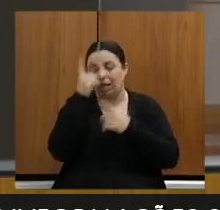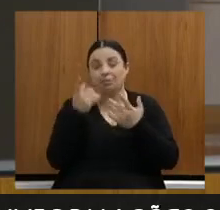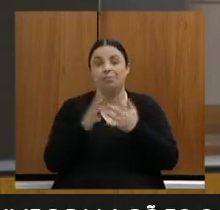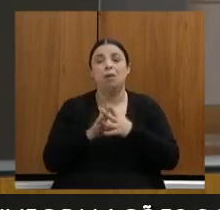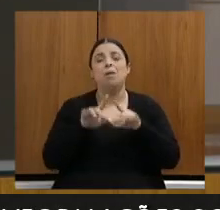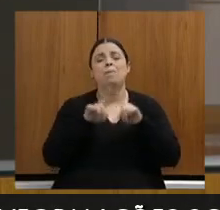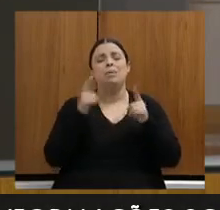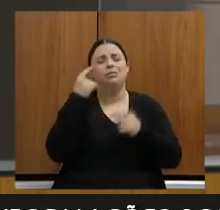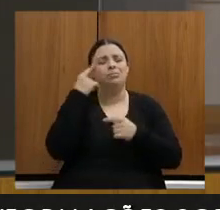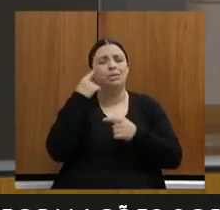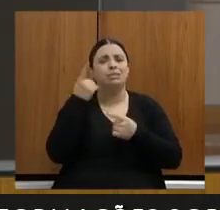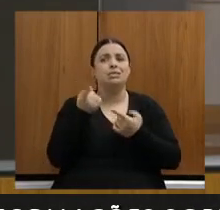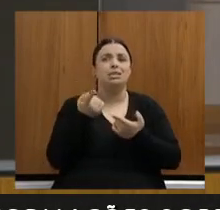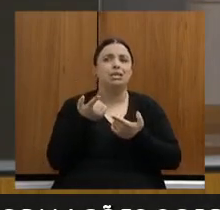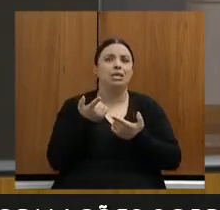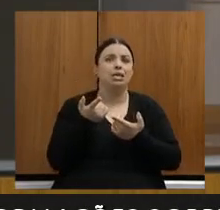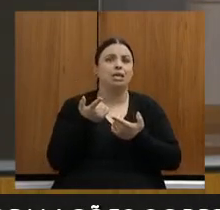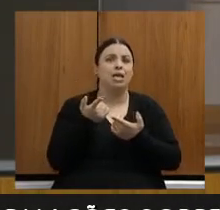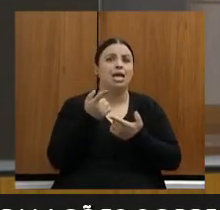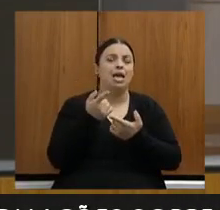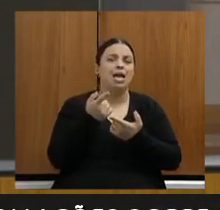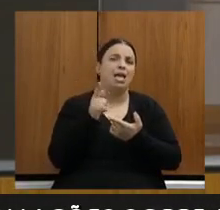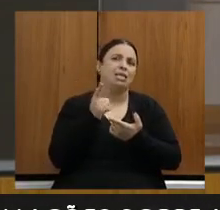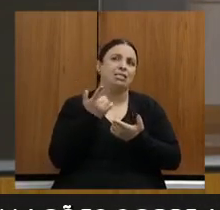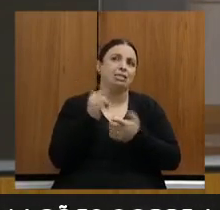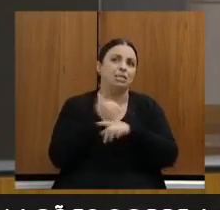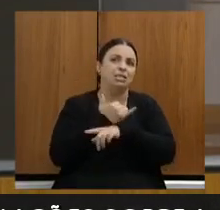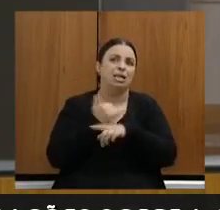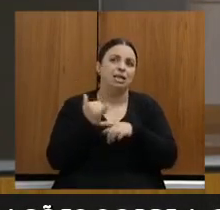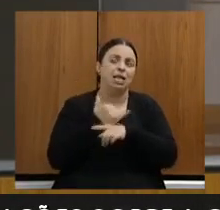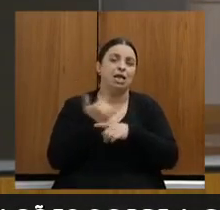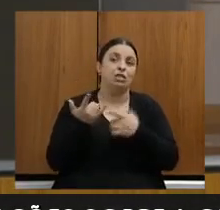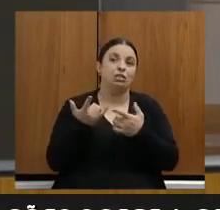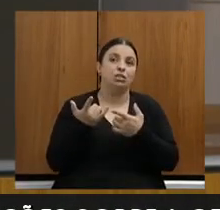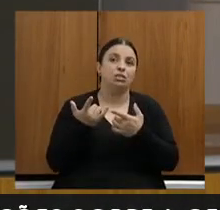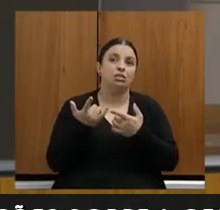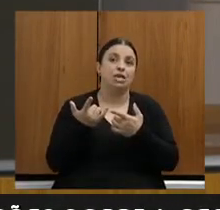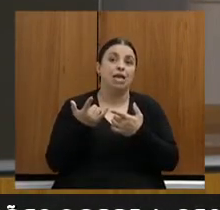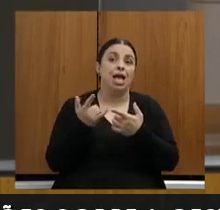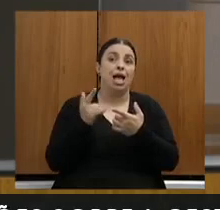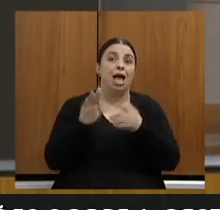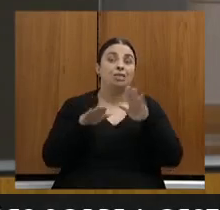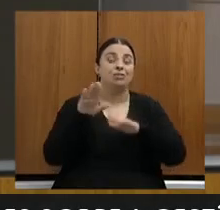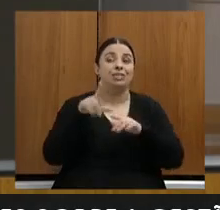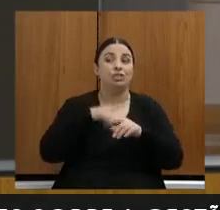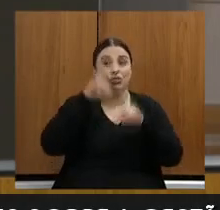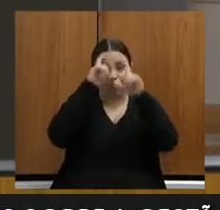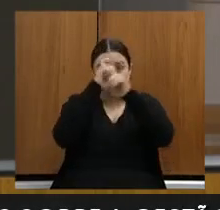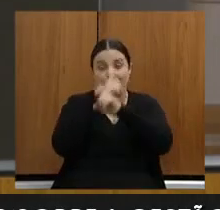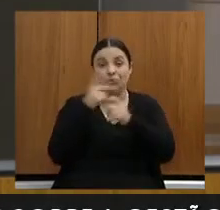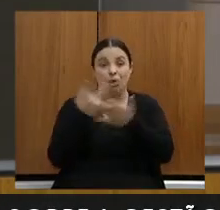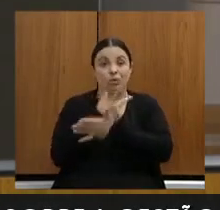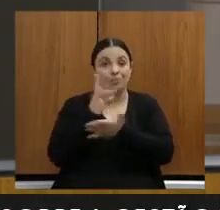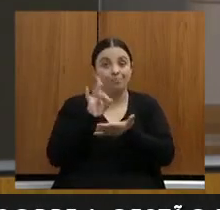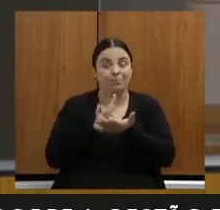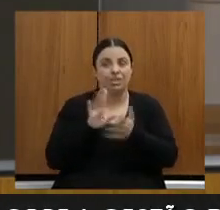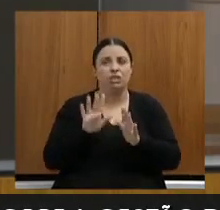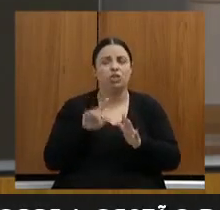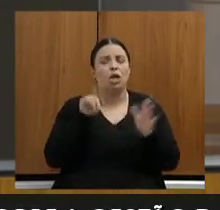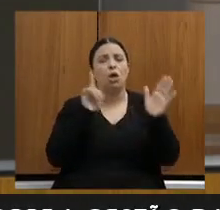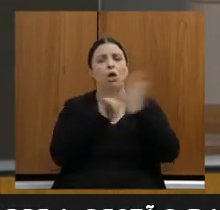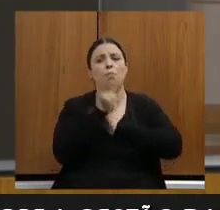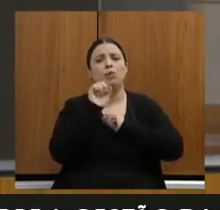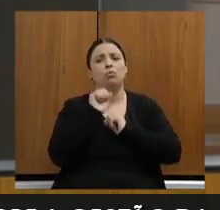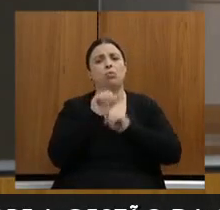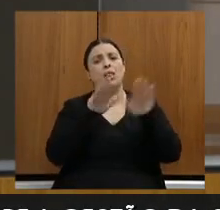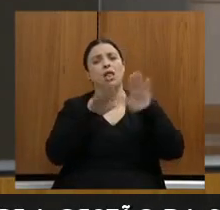o volume de recursos ele é muito expressivo e me parece Tem situações que até dificuldade na sua execução quem sabe o a secretaria e o estado